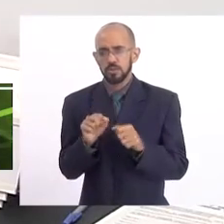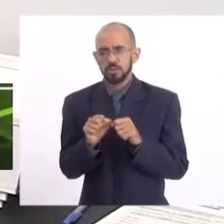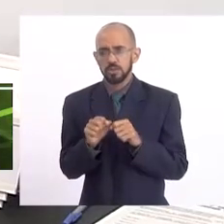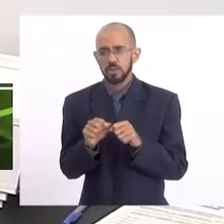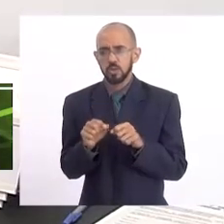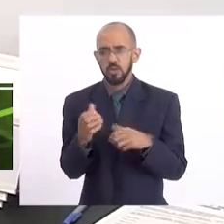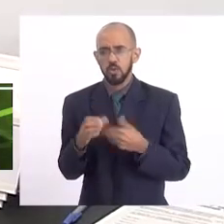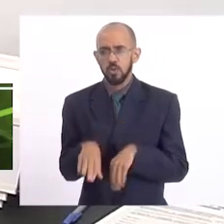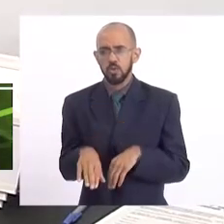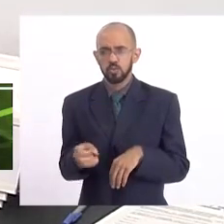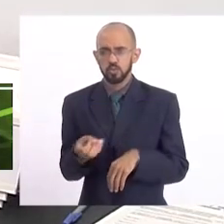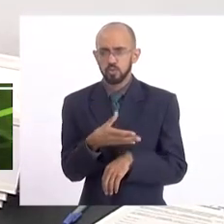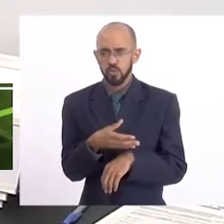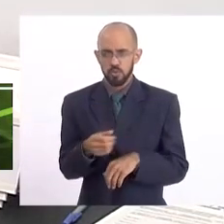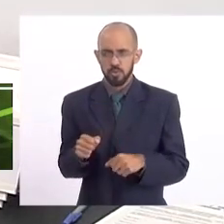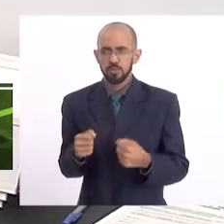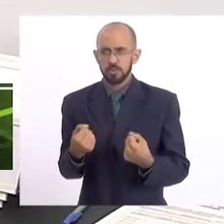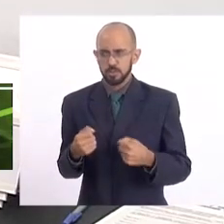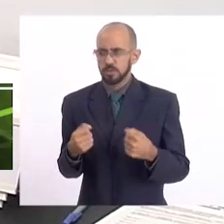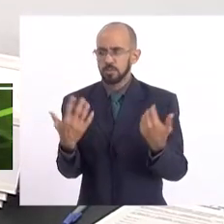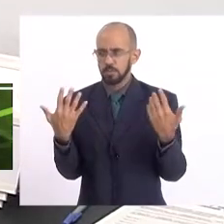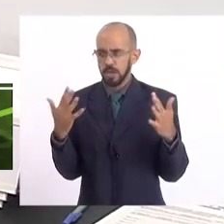também.